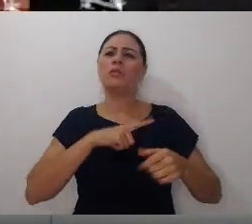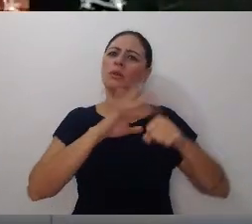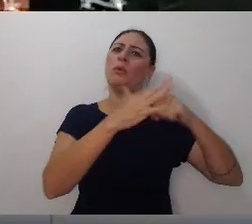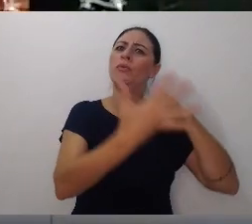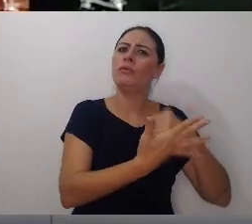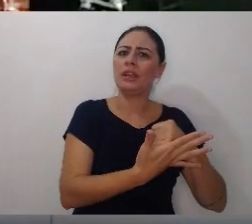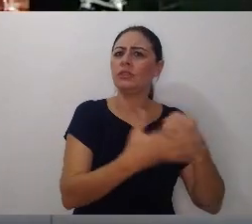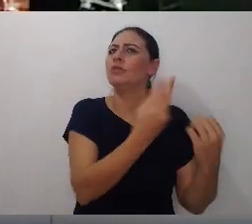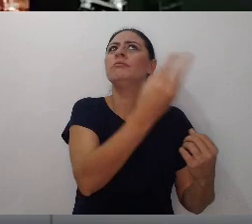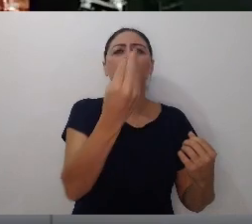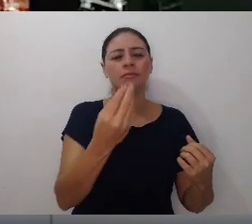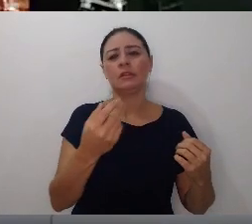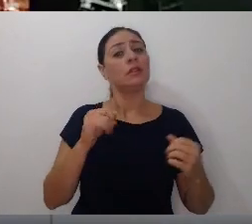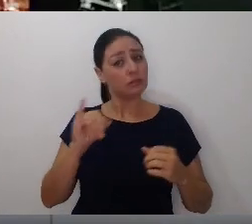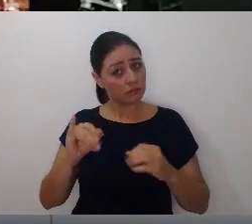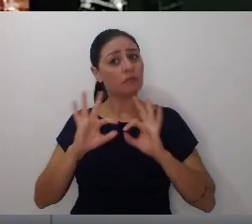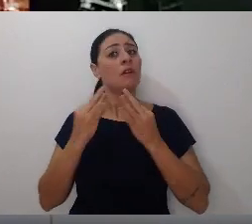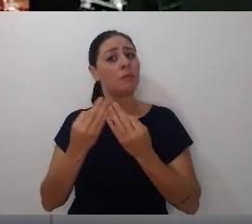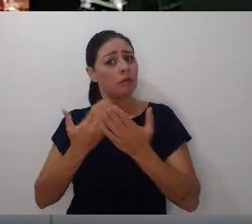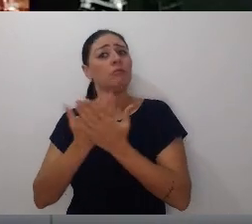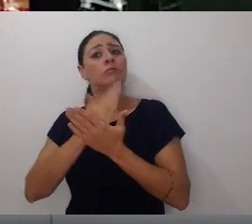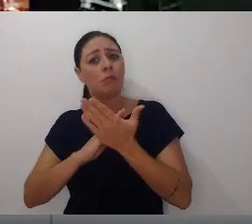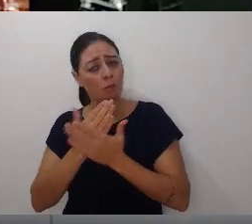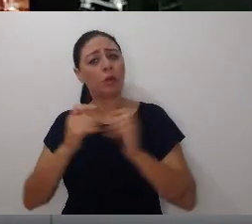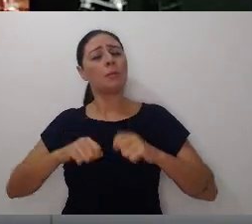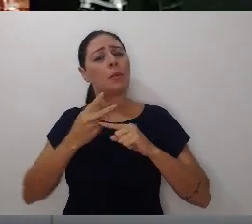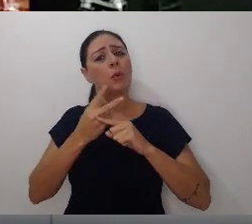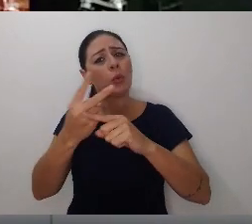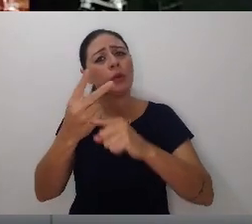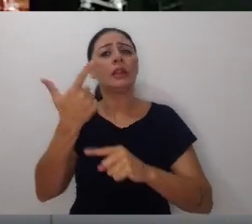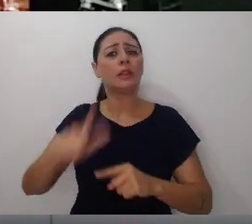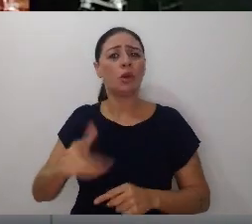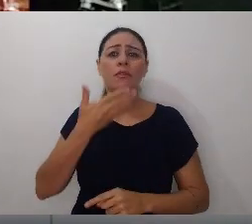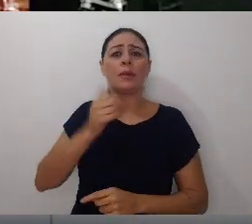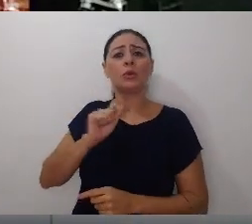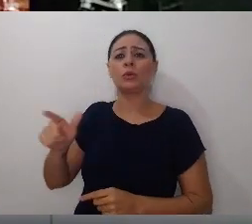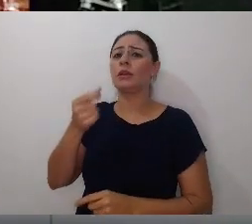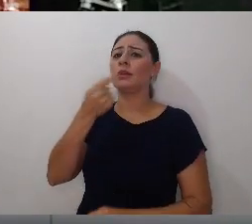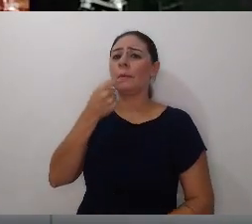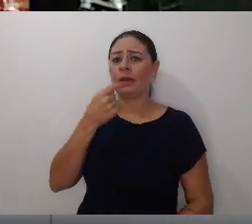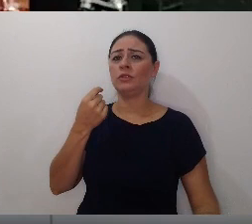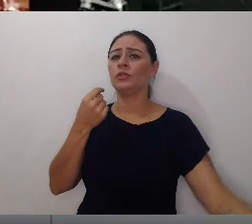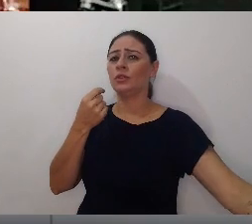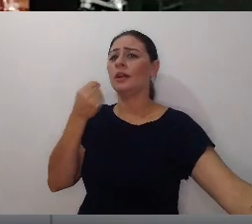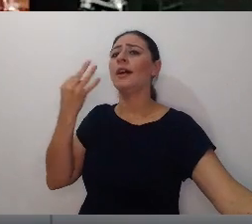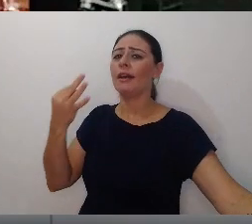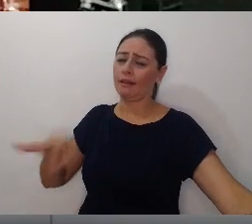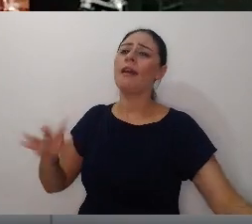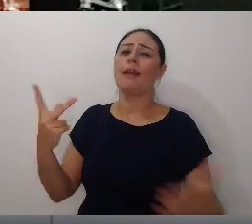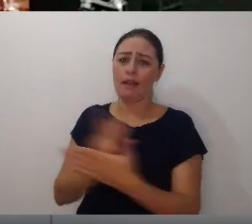esse monte de Covid aqui. Mas se é uma coisa que está incomodando a família, tenta de novo, é melhor do que depois você se culpar por dar um remédio